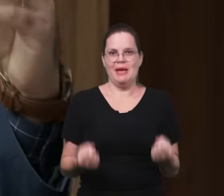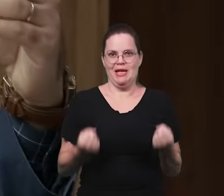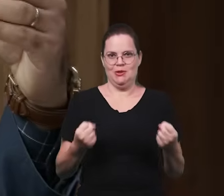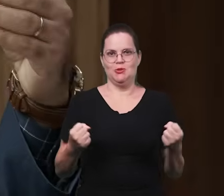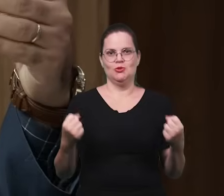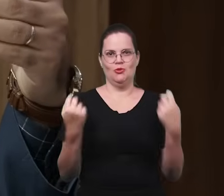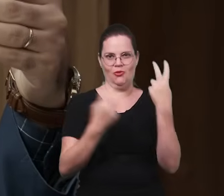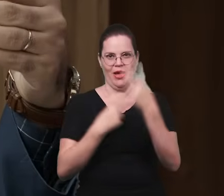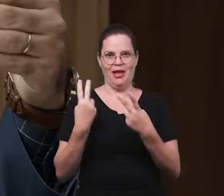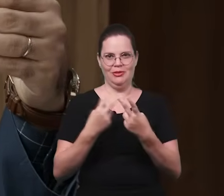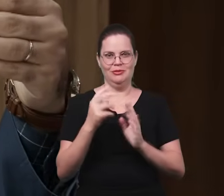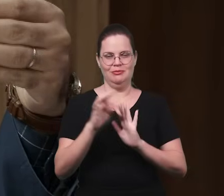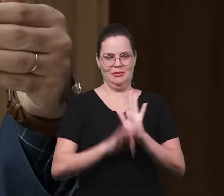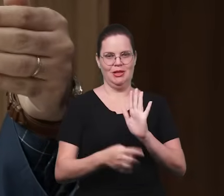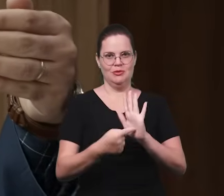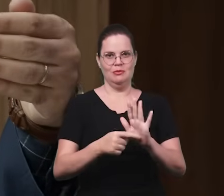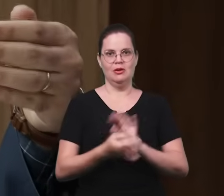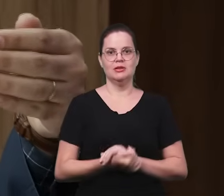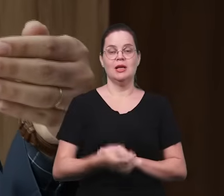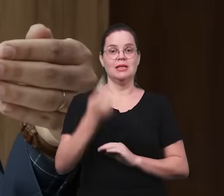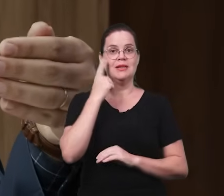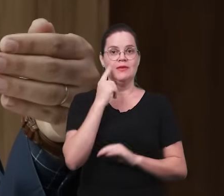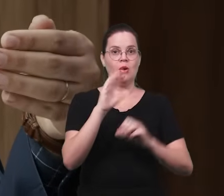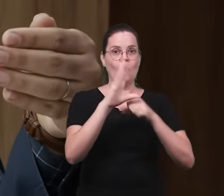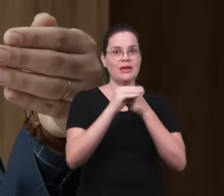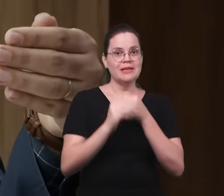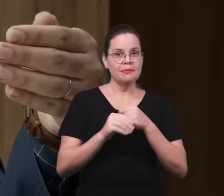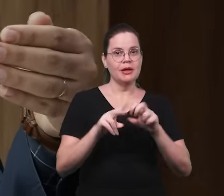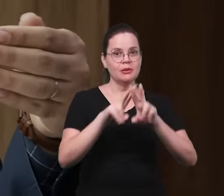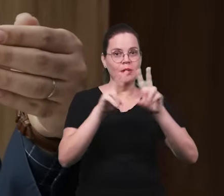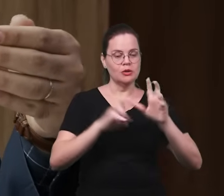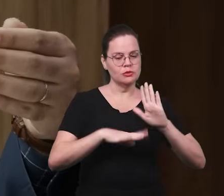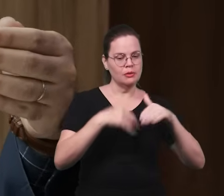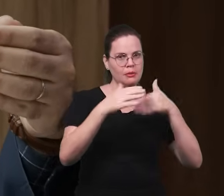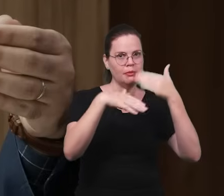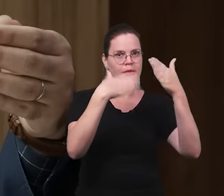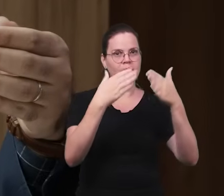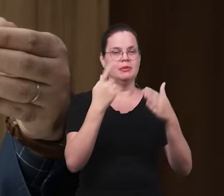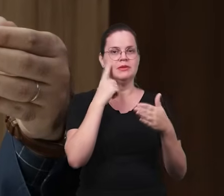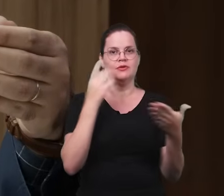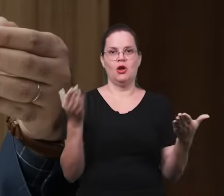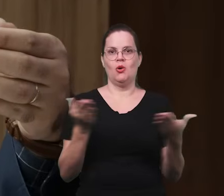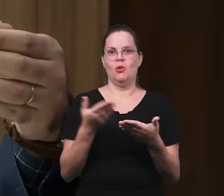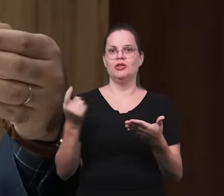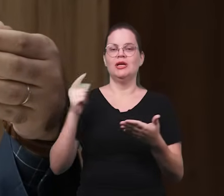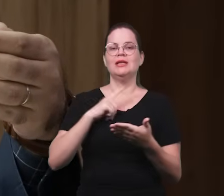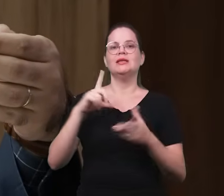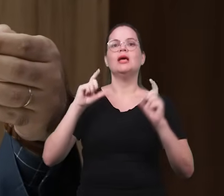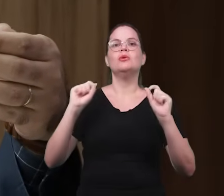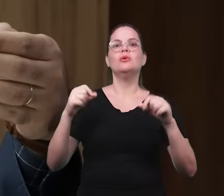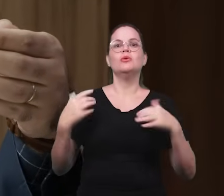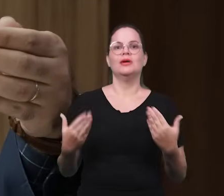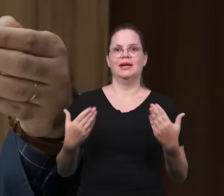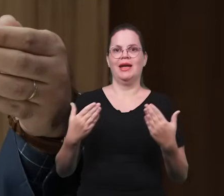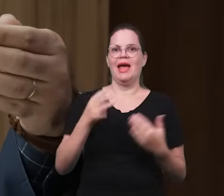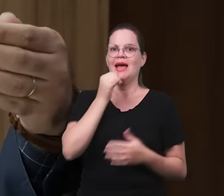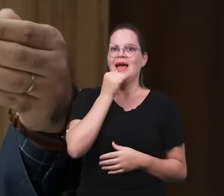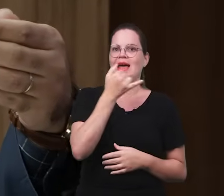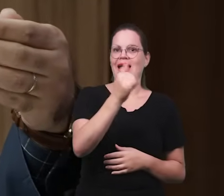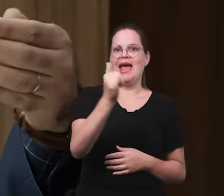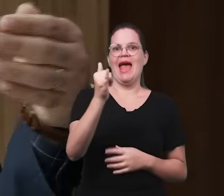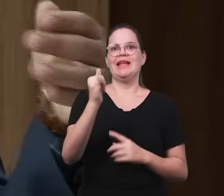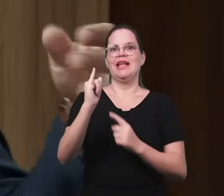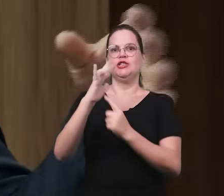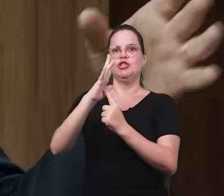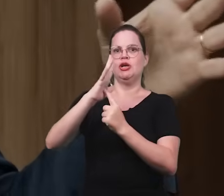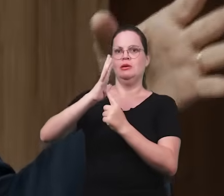é que todo esse conhecimento ele veio avançando e nós temos hoje, por exemplo, a geração de energia eólica, né? Sim.